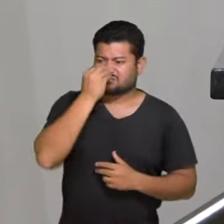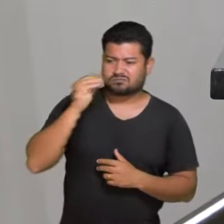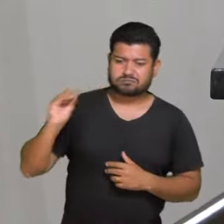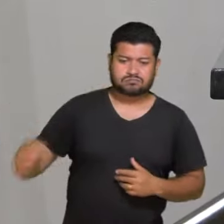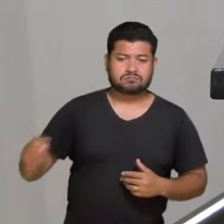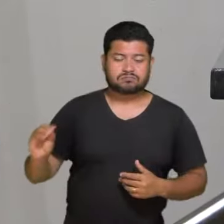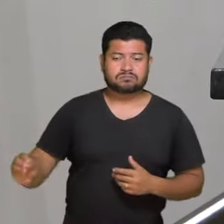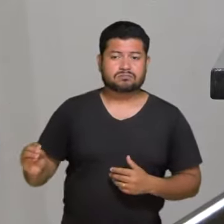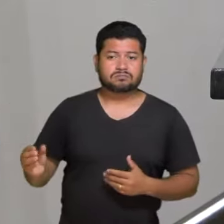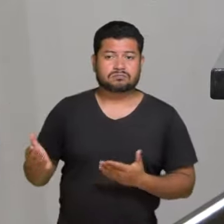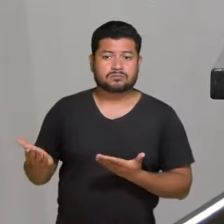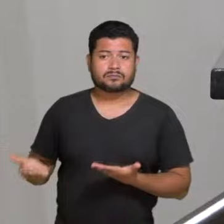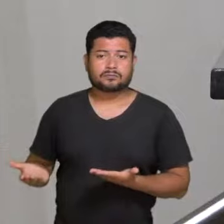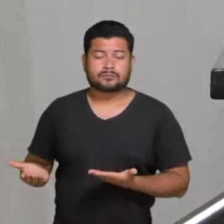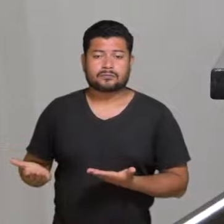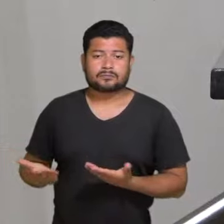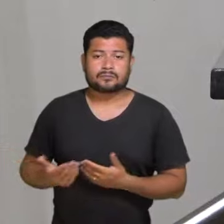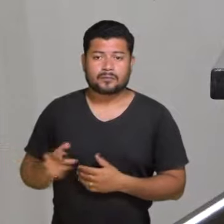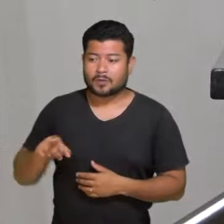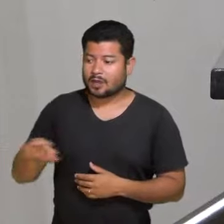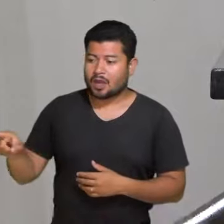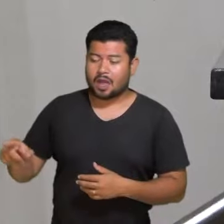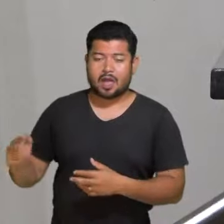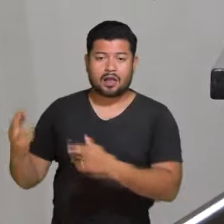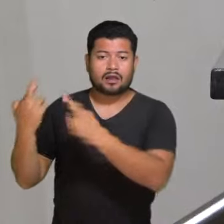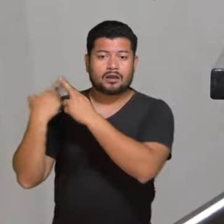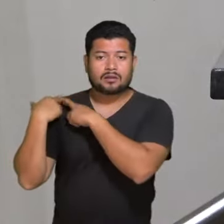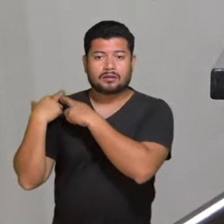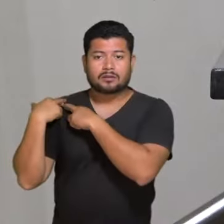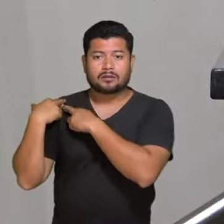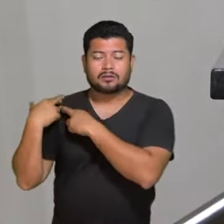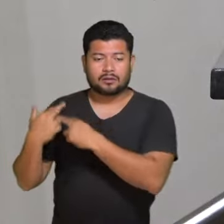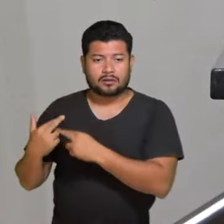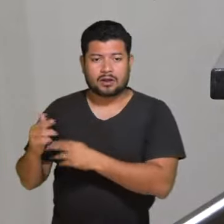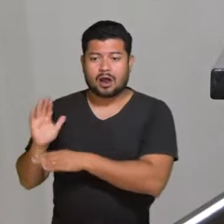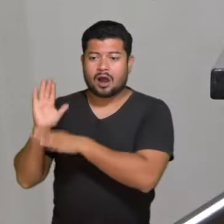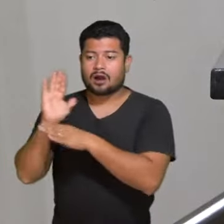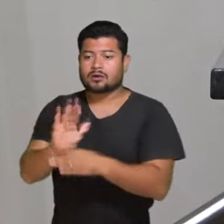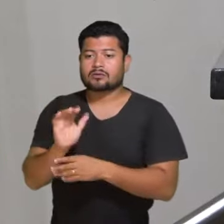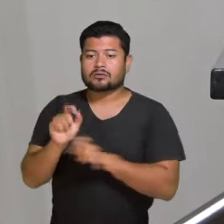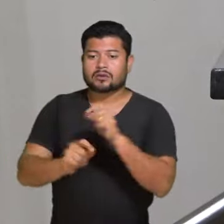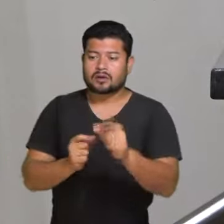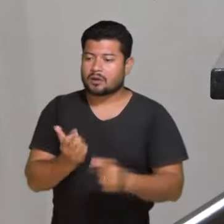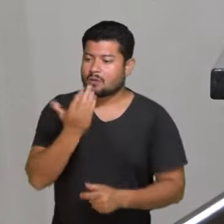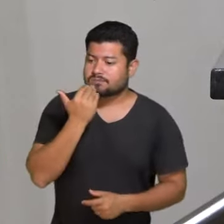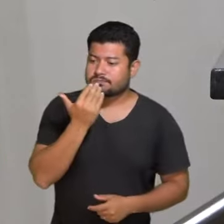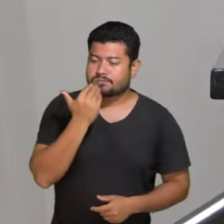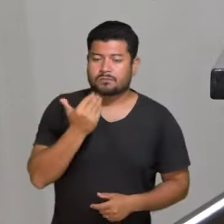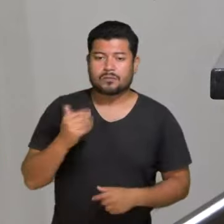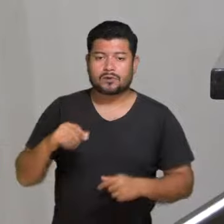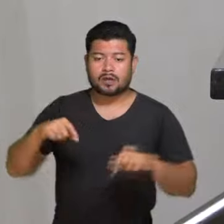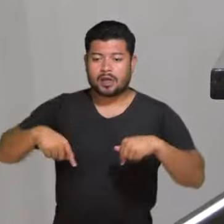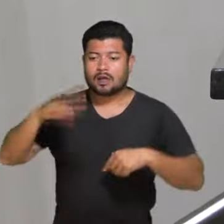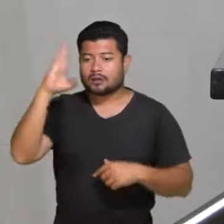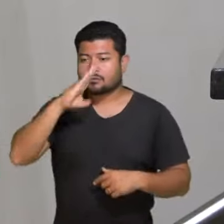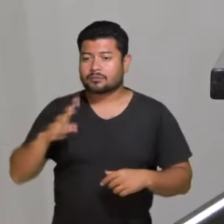verdadeiros responsáveis por alimentar o Brasil e o mundo. Esse